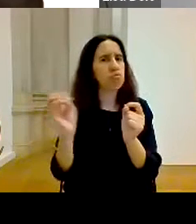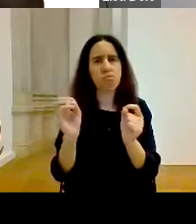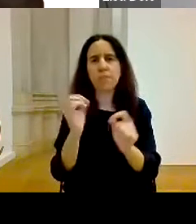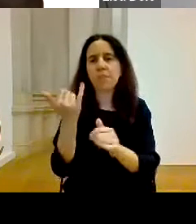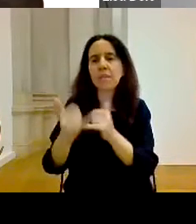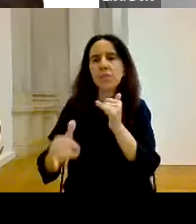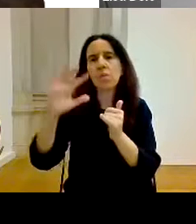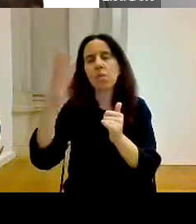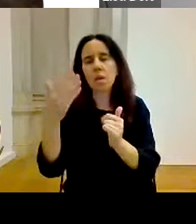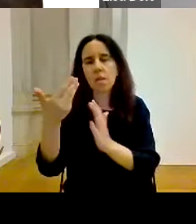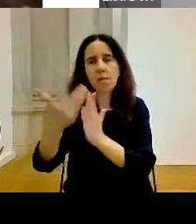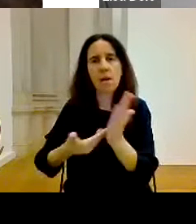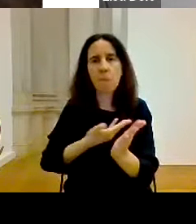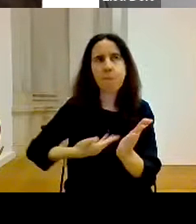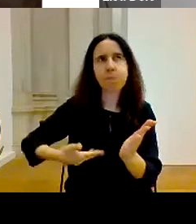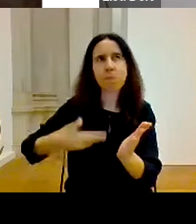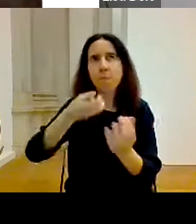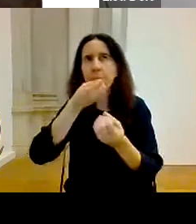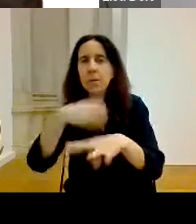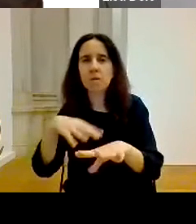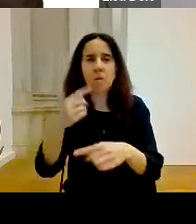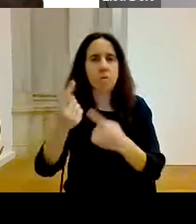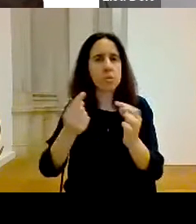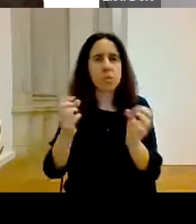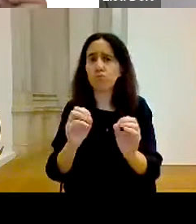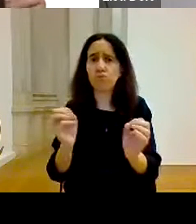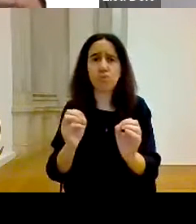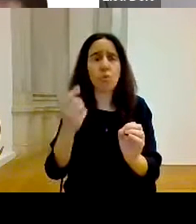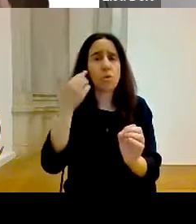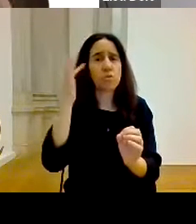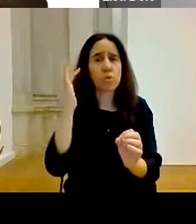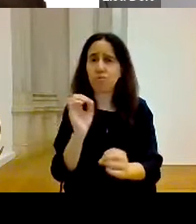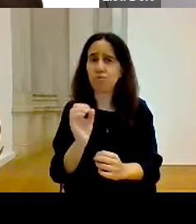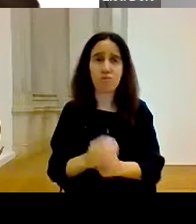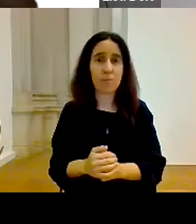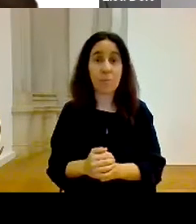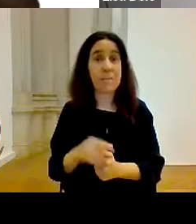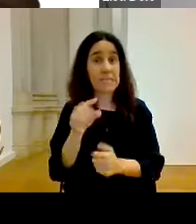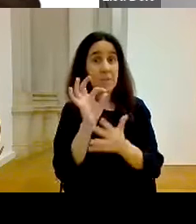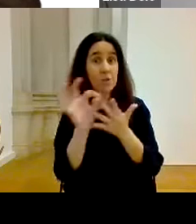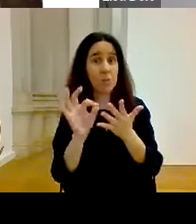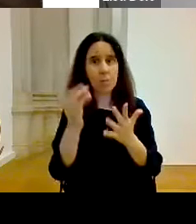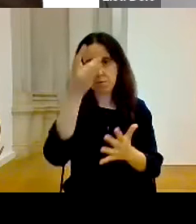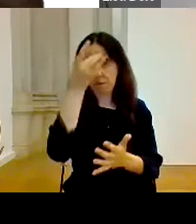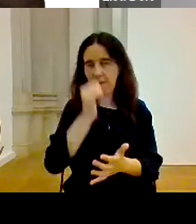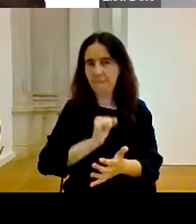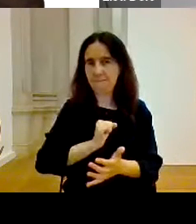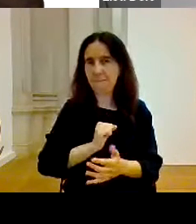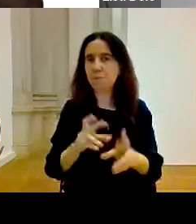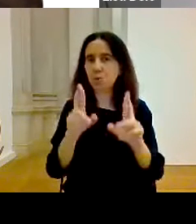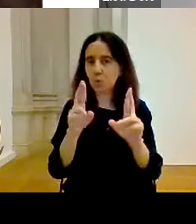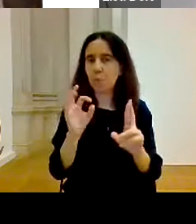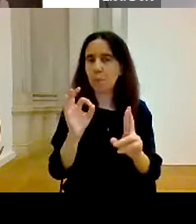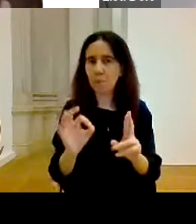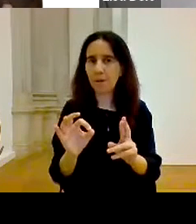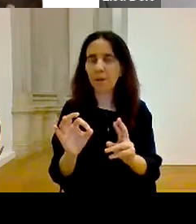haver versões que ficaram perdidas ou alguma coisa que ficou tratada. E, portanto, este é um aspecto que, do meu ponto de vista, espero bem